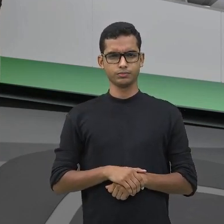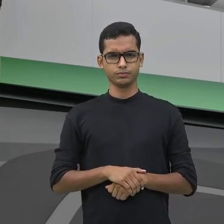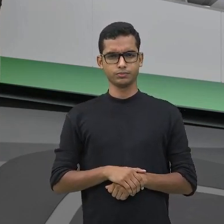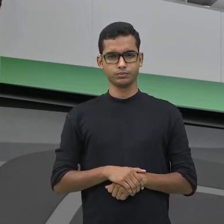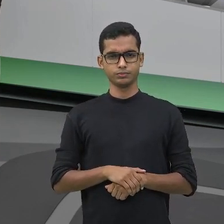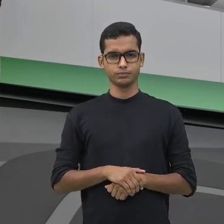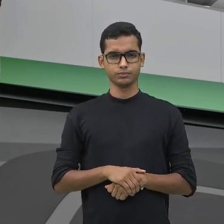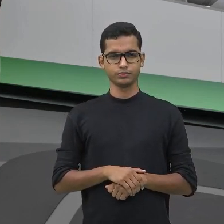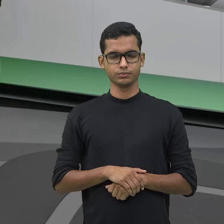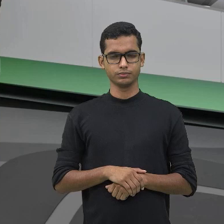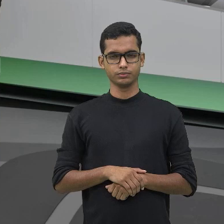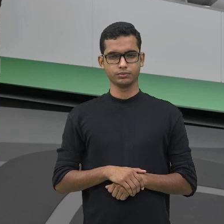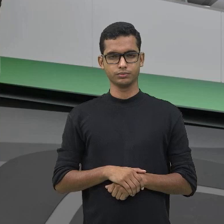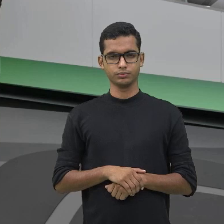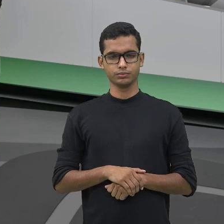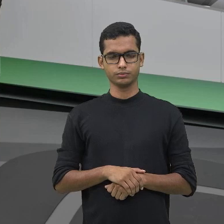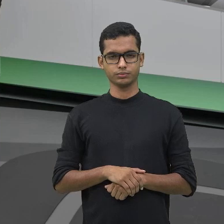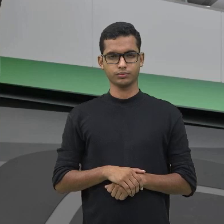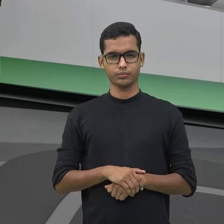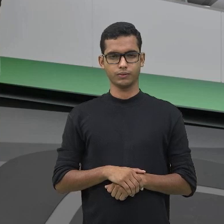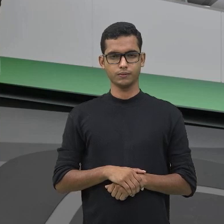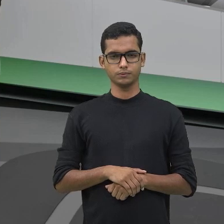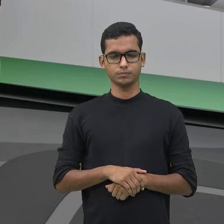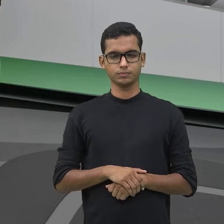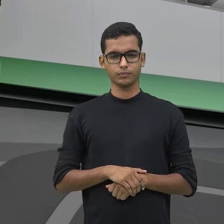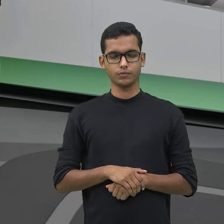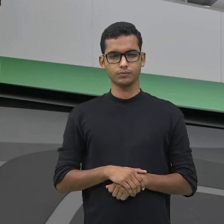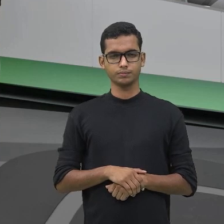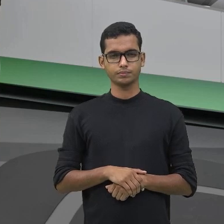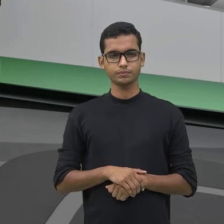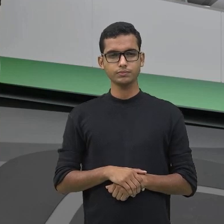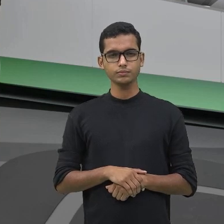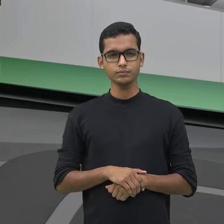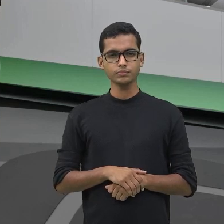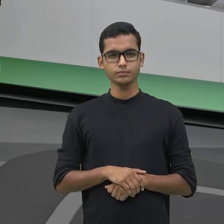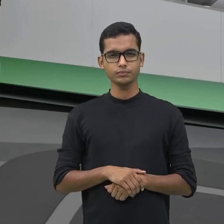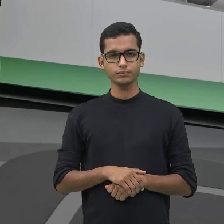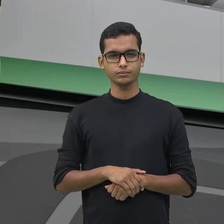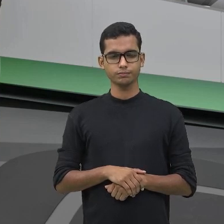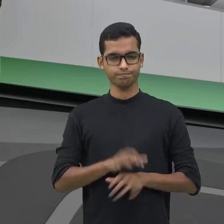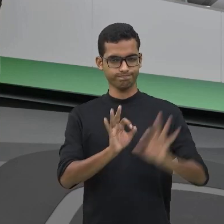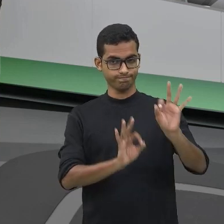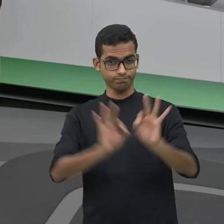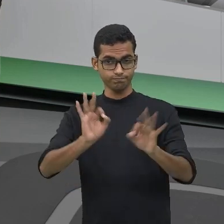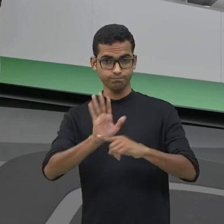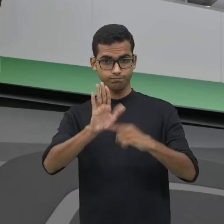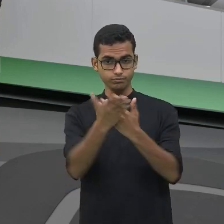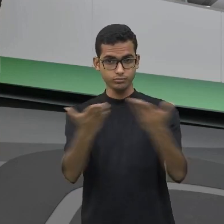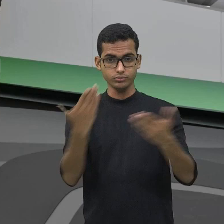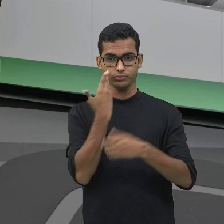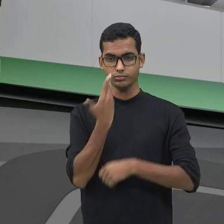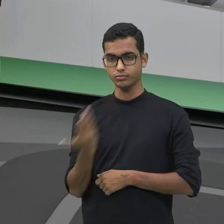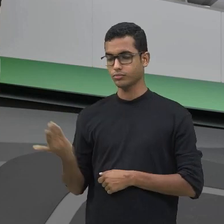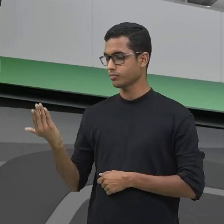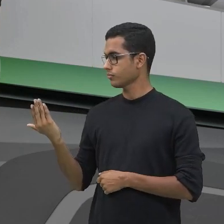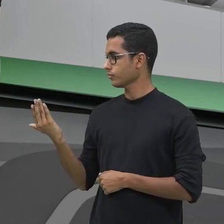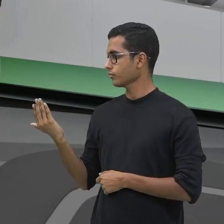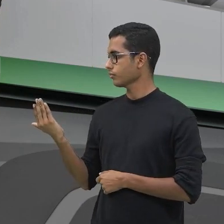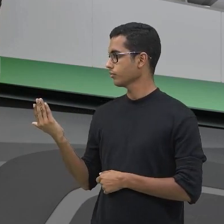tá? Então, eu tenho aqui, ó. Deixa eu só organizar. Muito